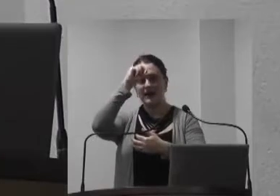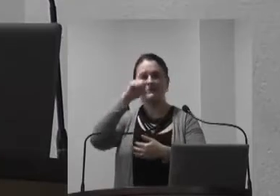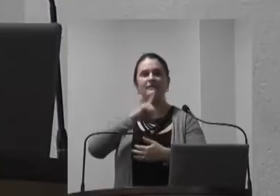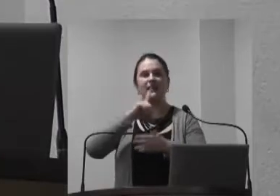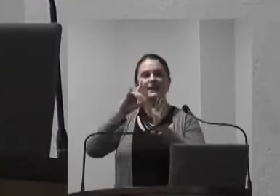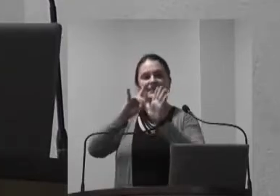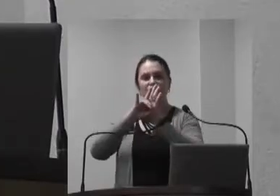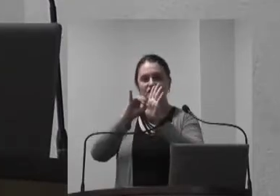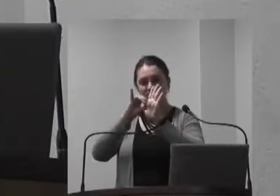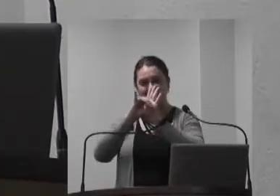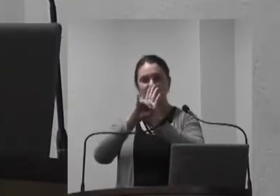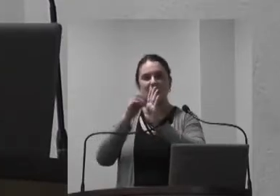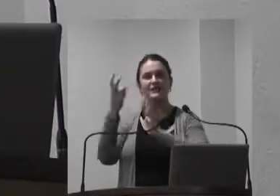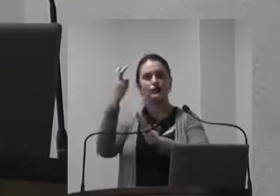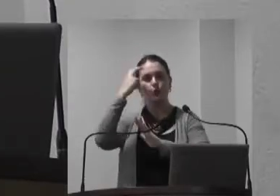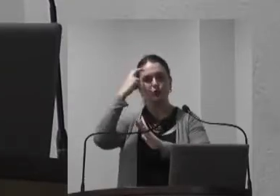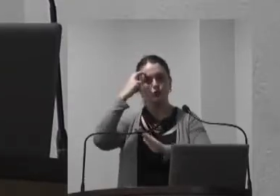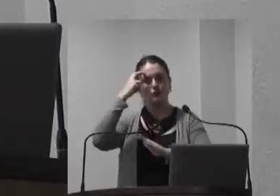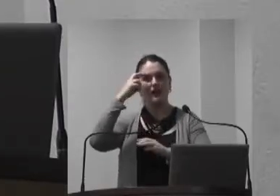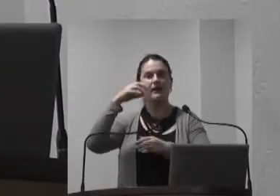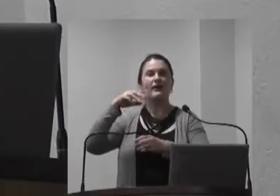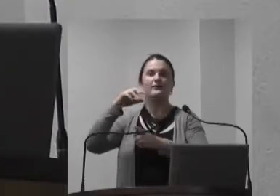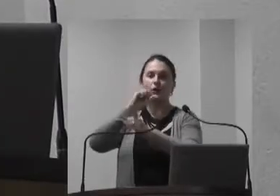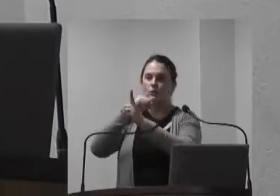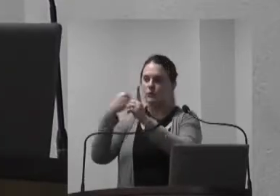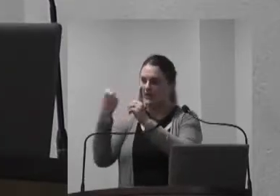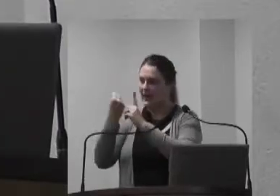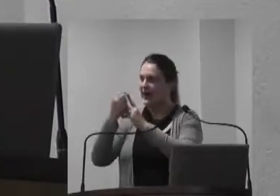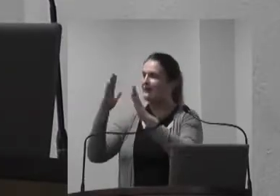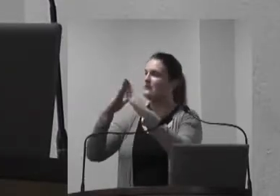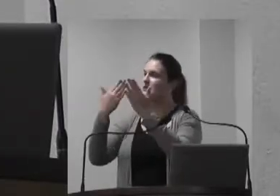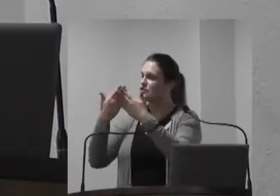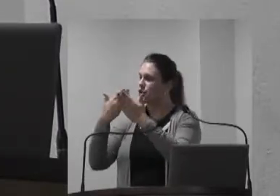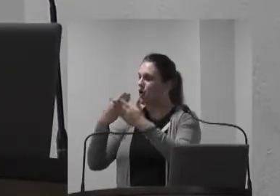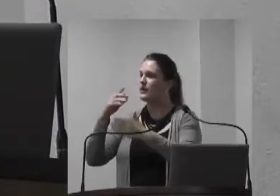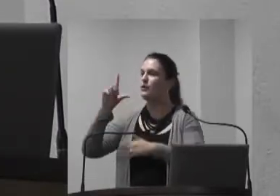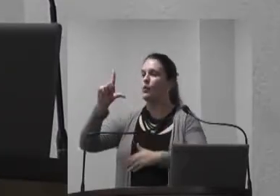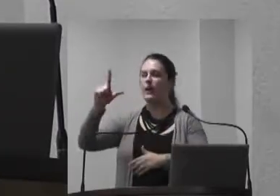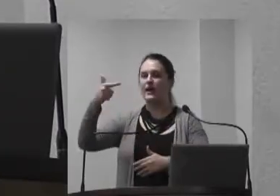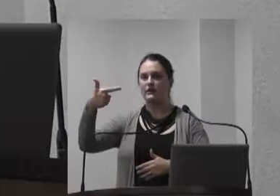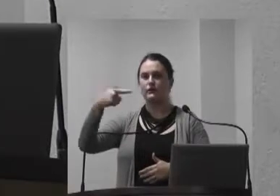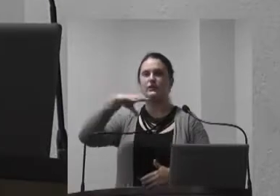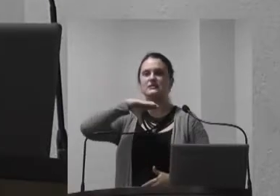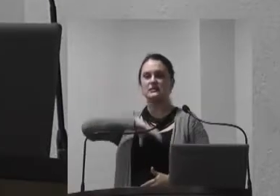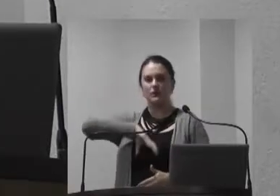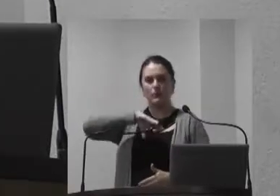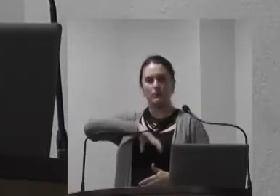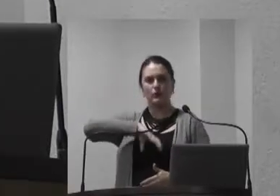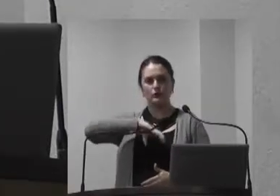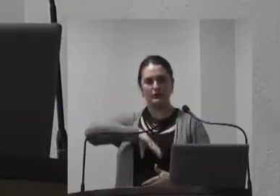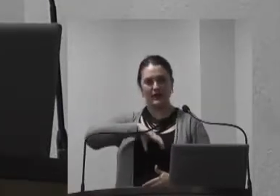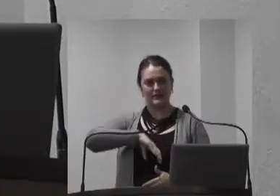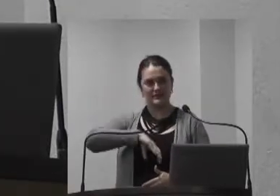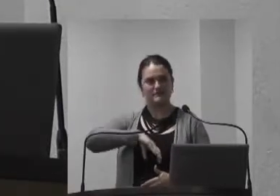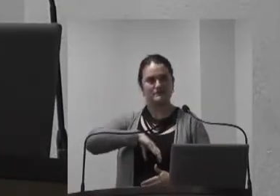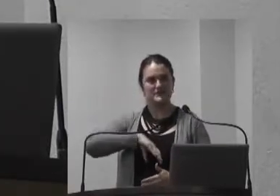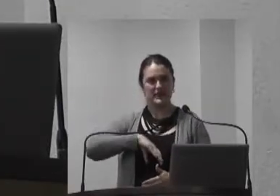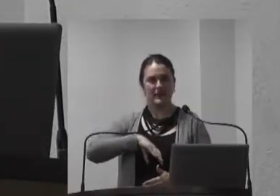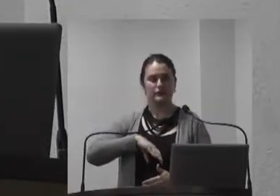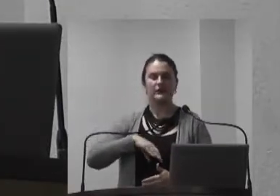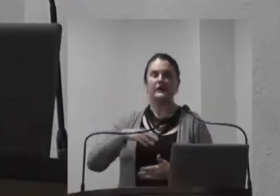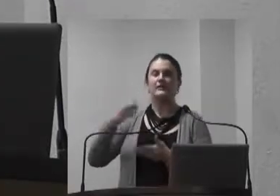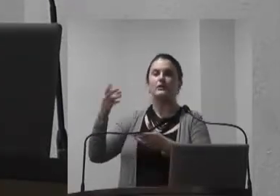e aprende, tem identidade e cultura na comunidade, na escola, com a L2, língua